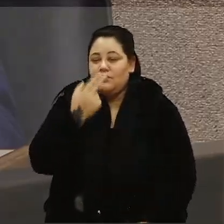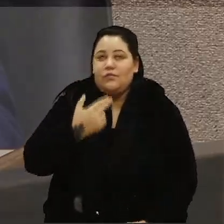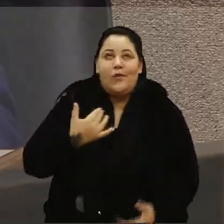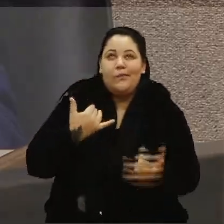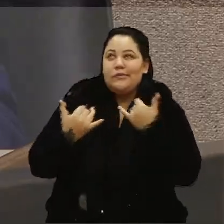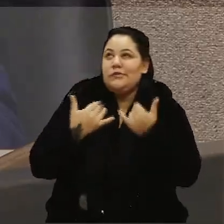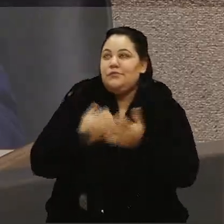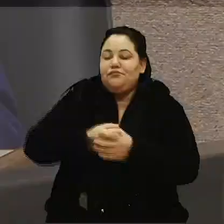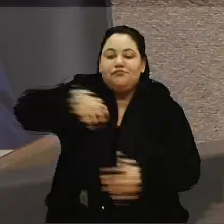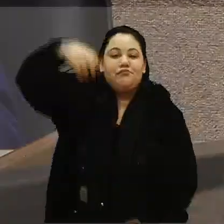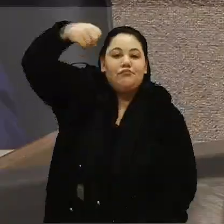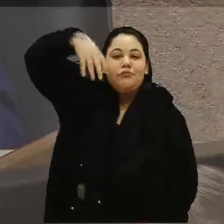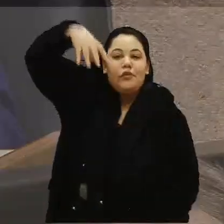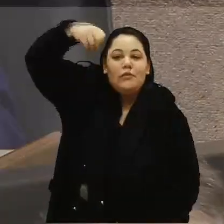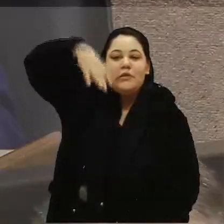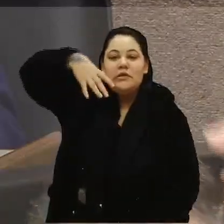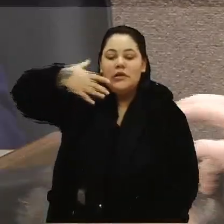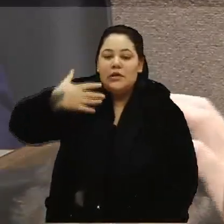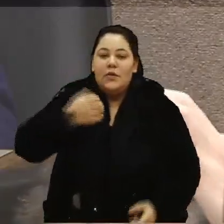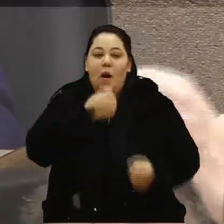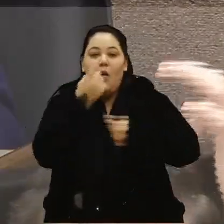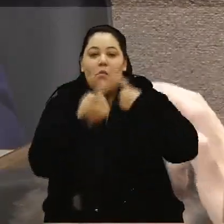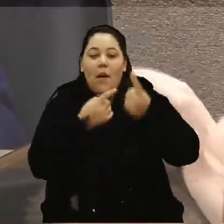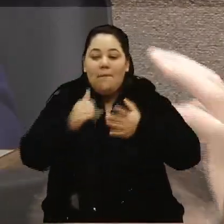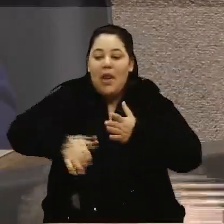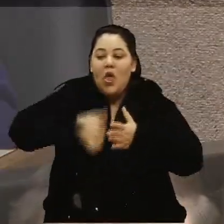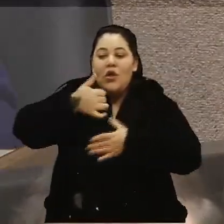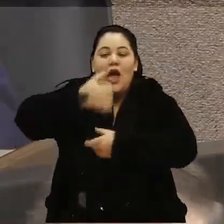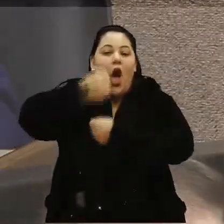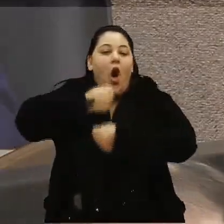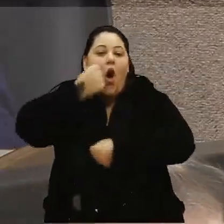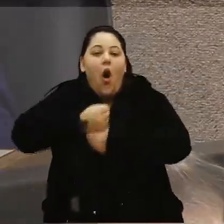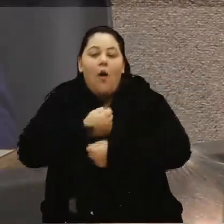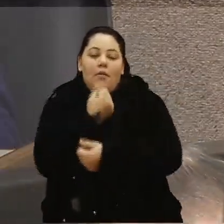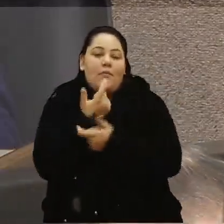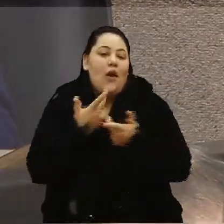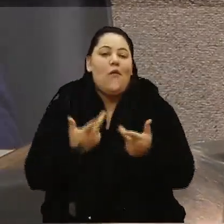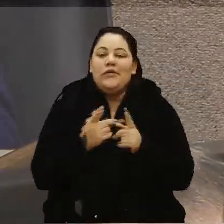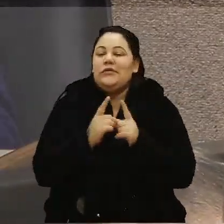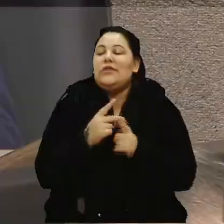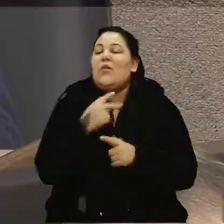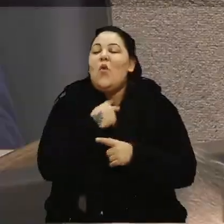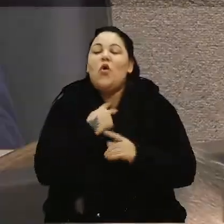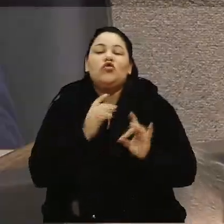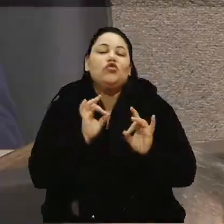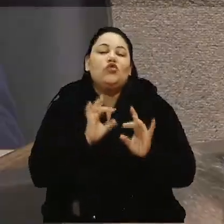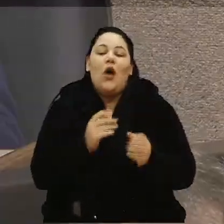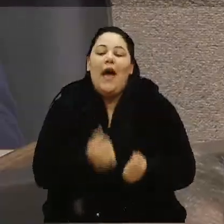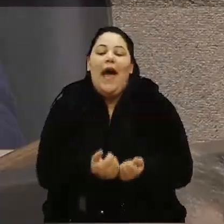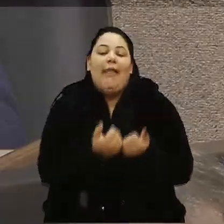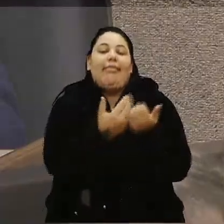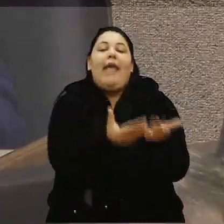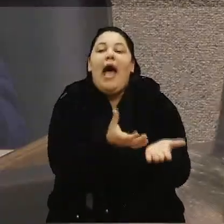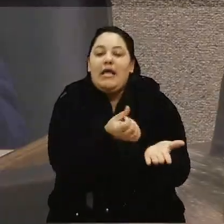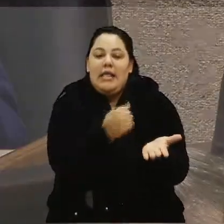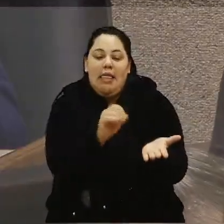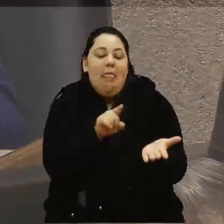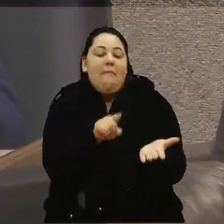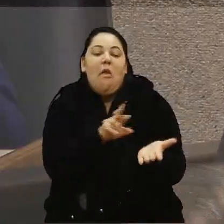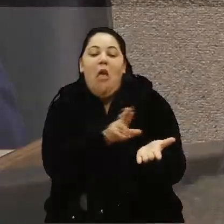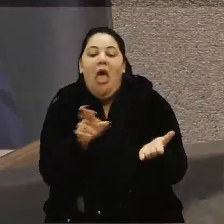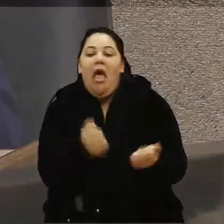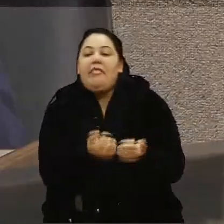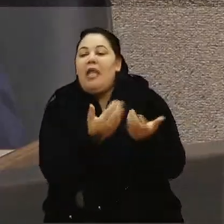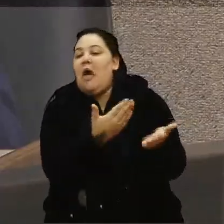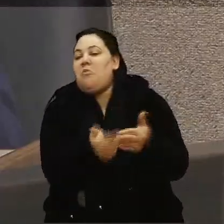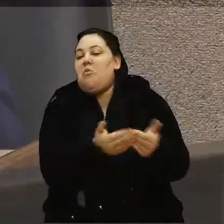iluminação, alguma melhoria na entrada. Então, ele não pode ser somente os R$60 mil ali,